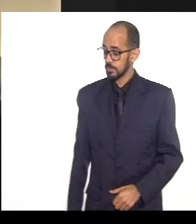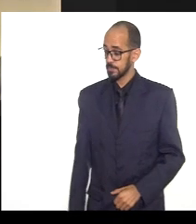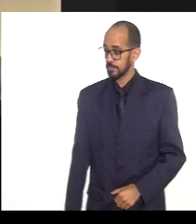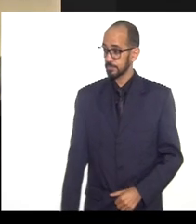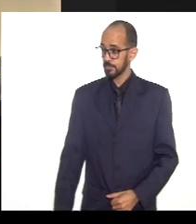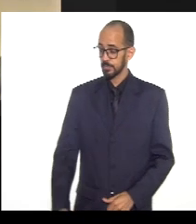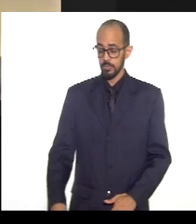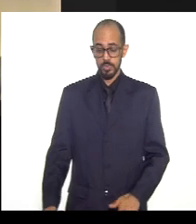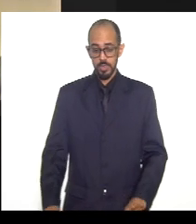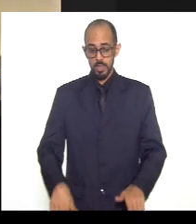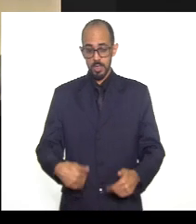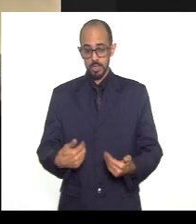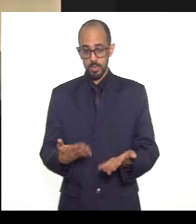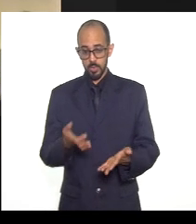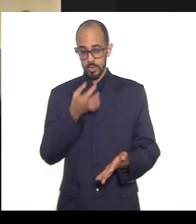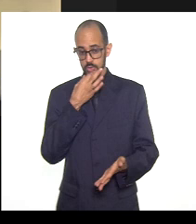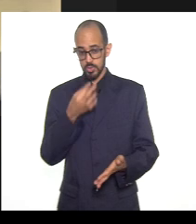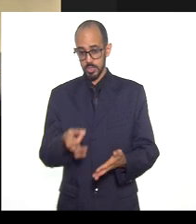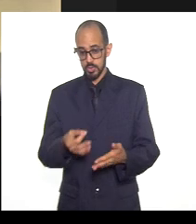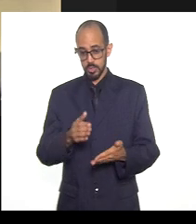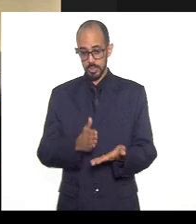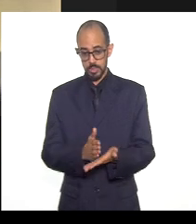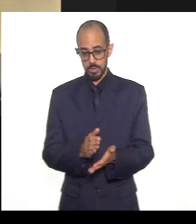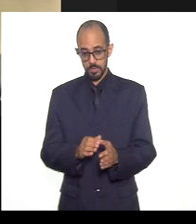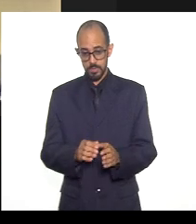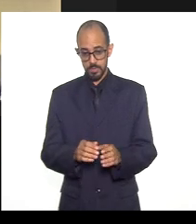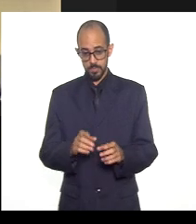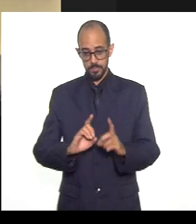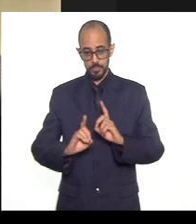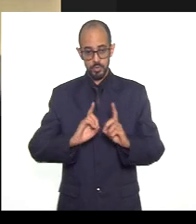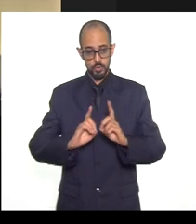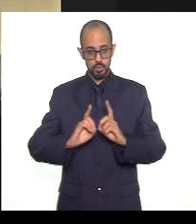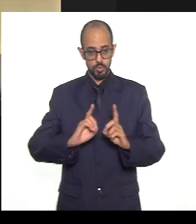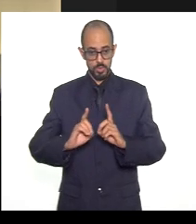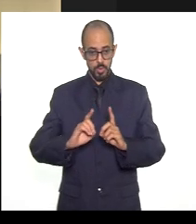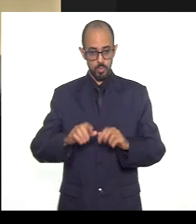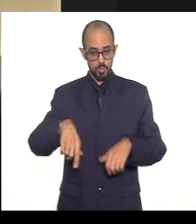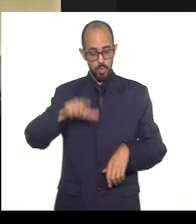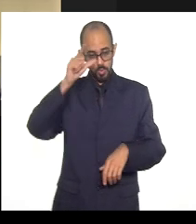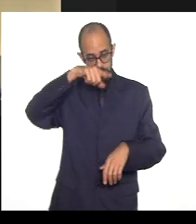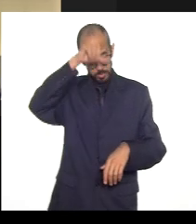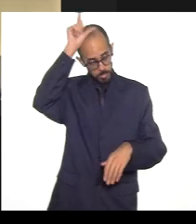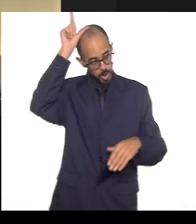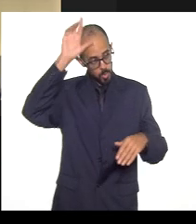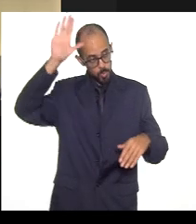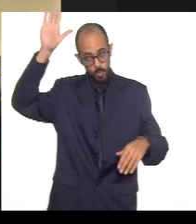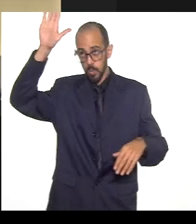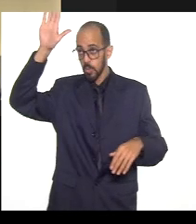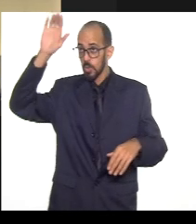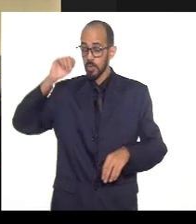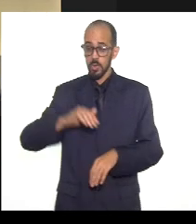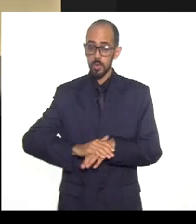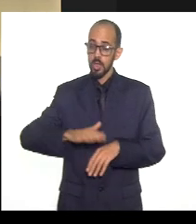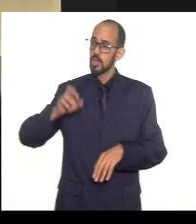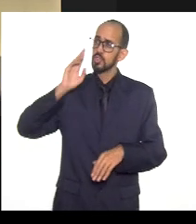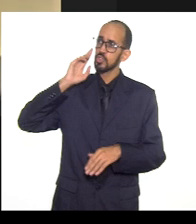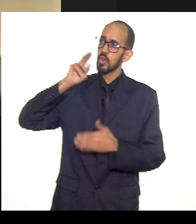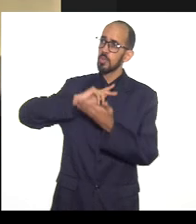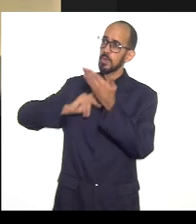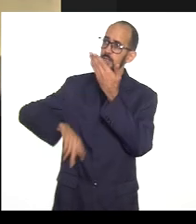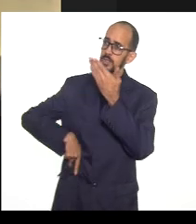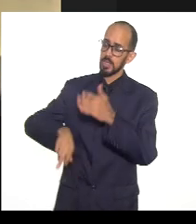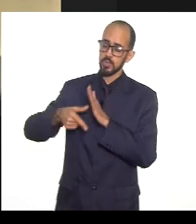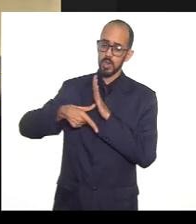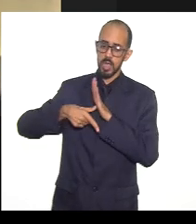Com os pareceres emitidos em discussão. Discutir, senhor presidente. Deputado Luiz Paulo. Senhor presidente, antes de